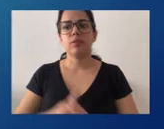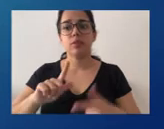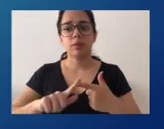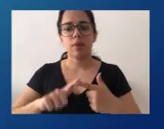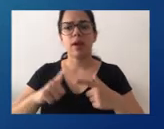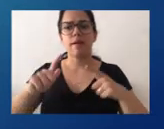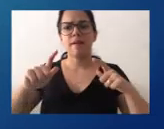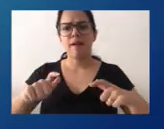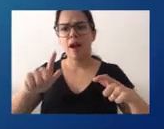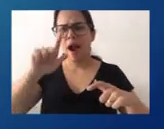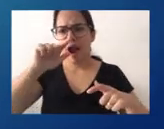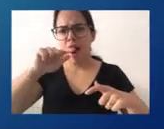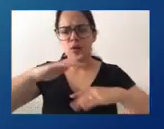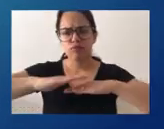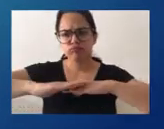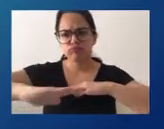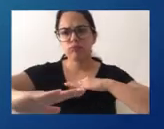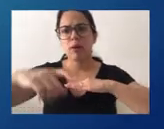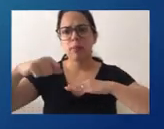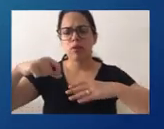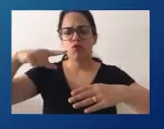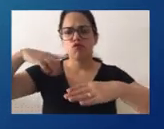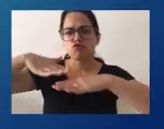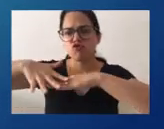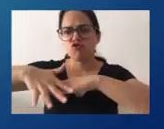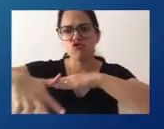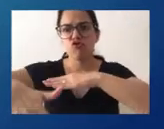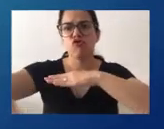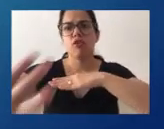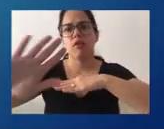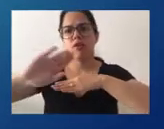água acumulada, colocação de ralos para escoamento